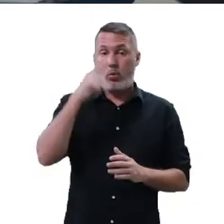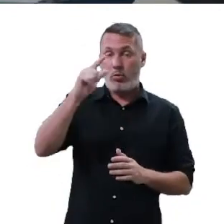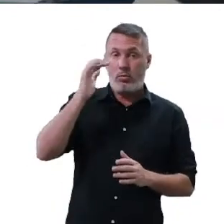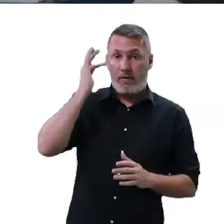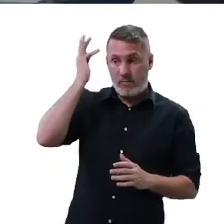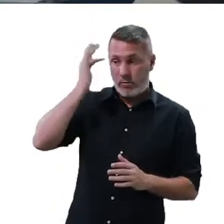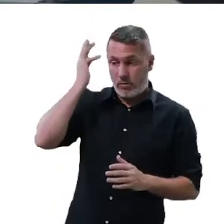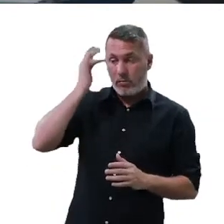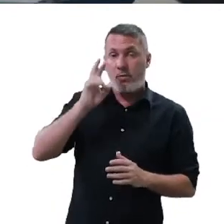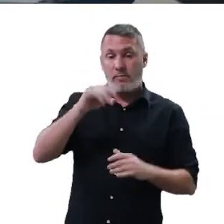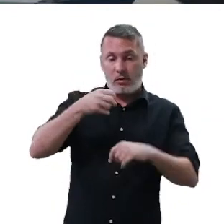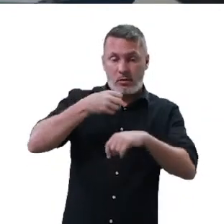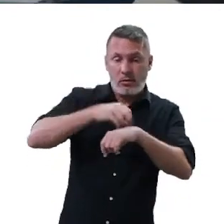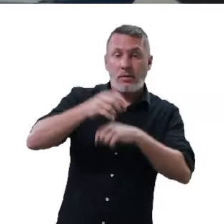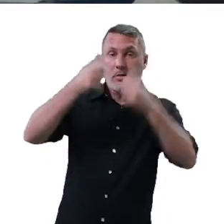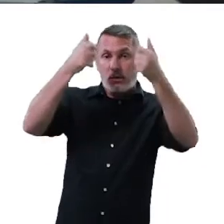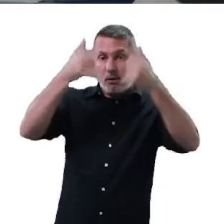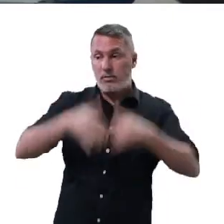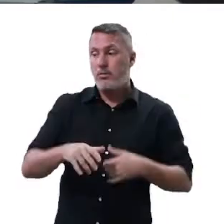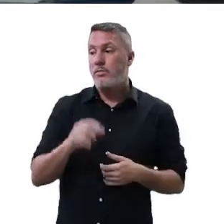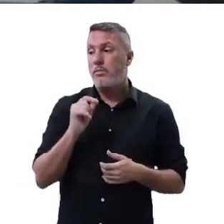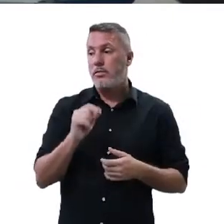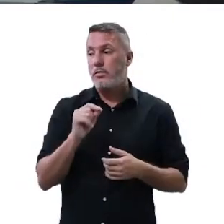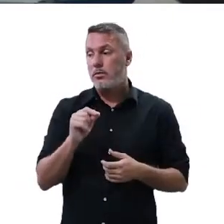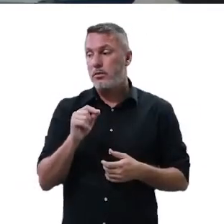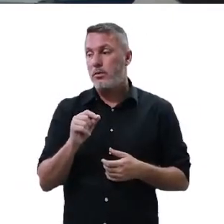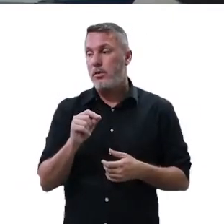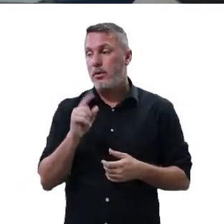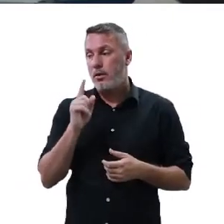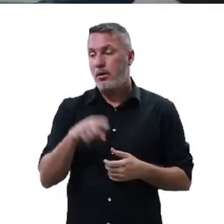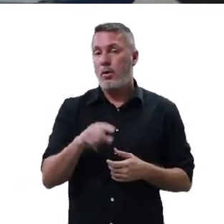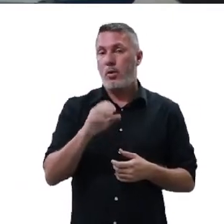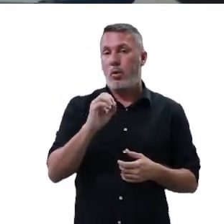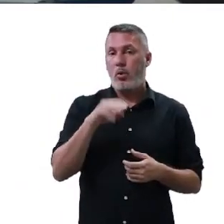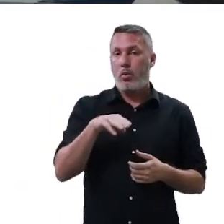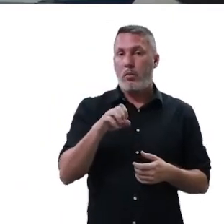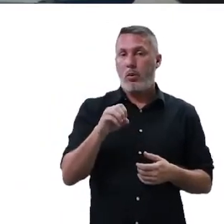o Anaxágoras, ele vai dizer que era as